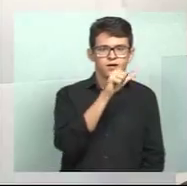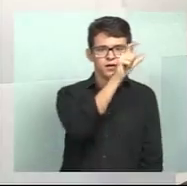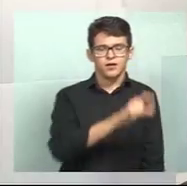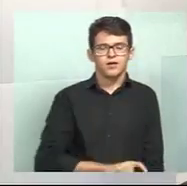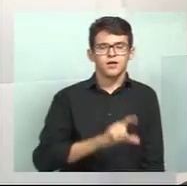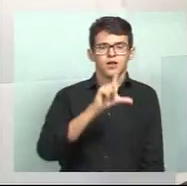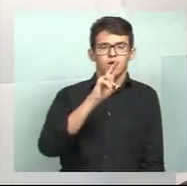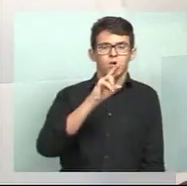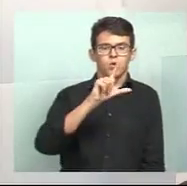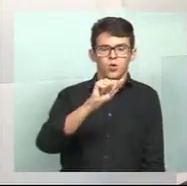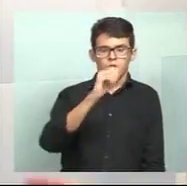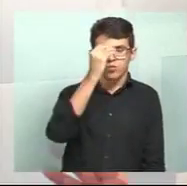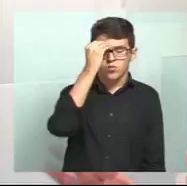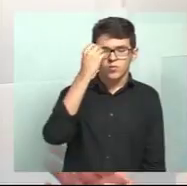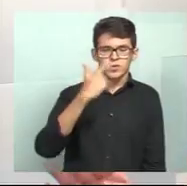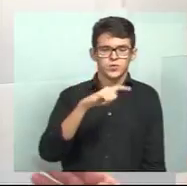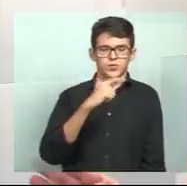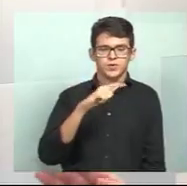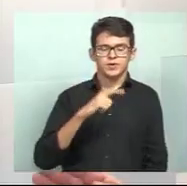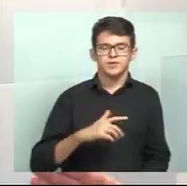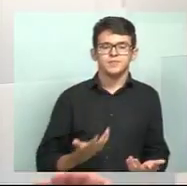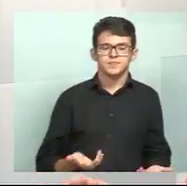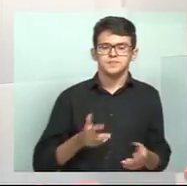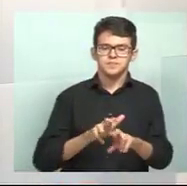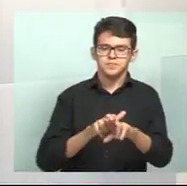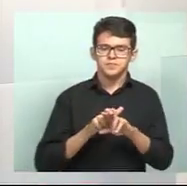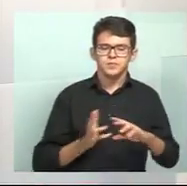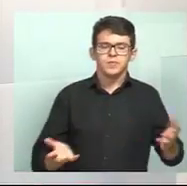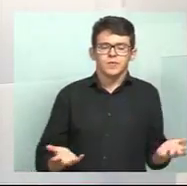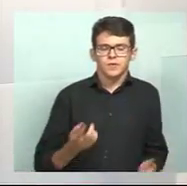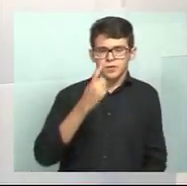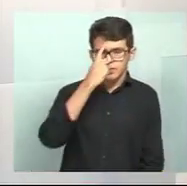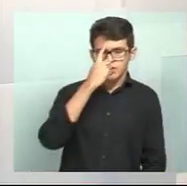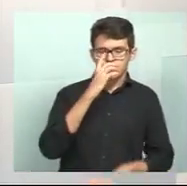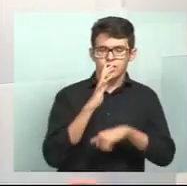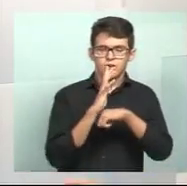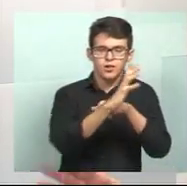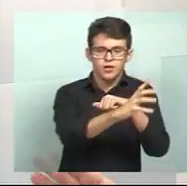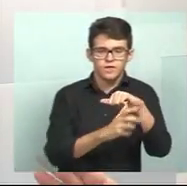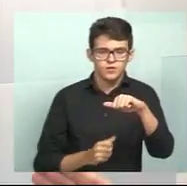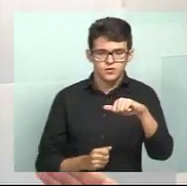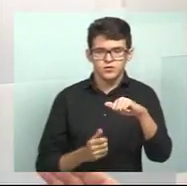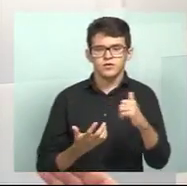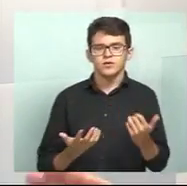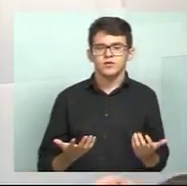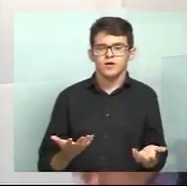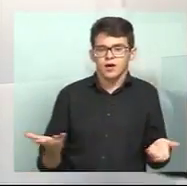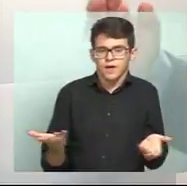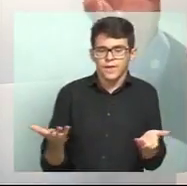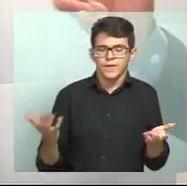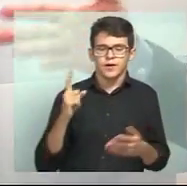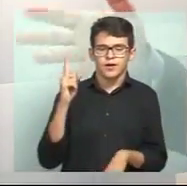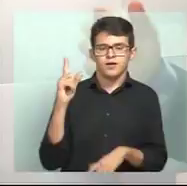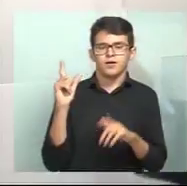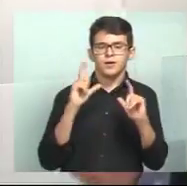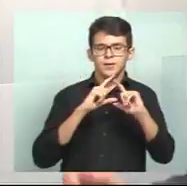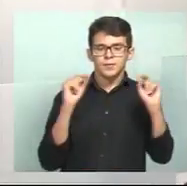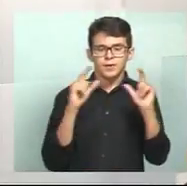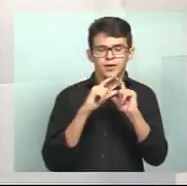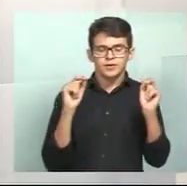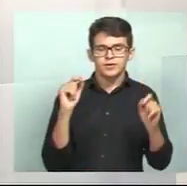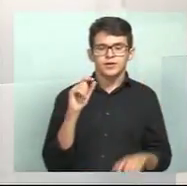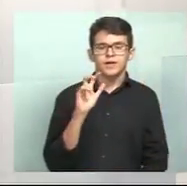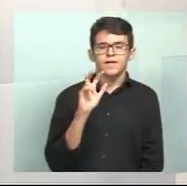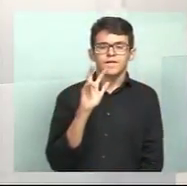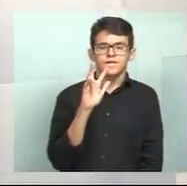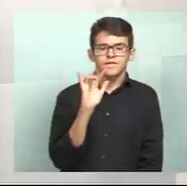minha avaliação, a partir do momento que agora em Brasília vai ter uma outra vara trabalhando e os processos,